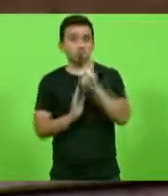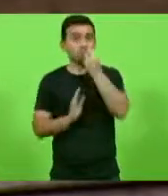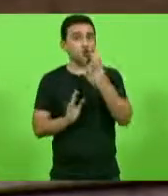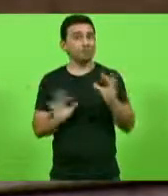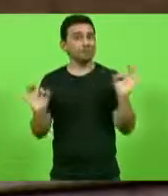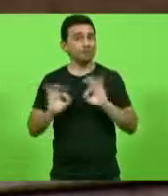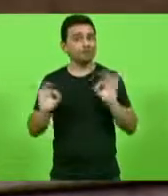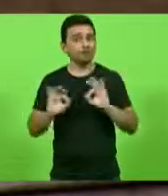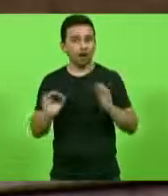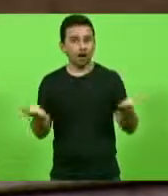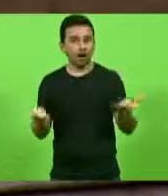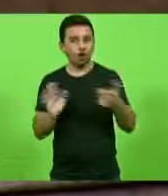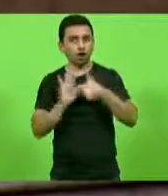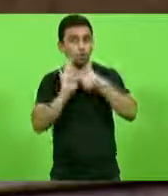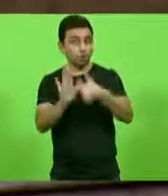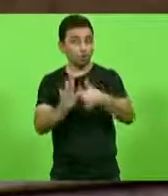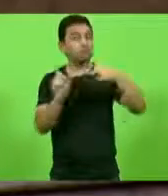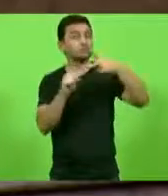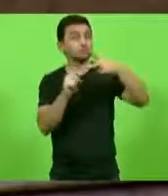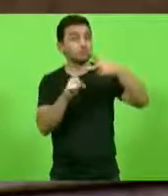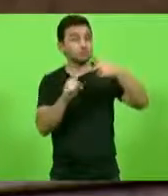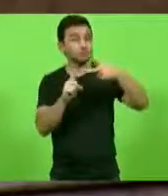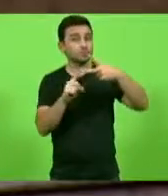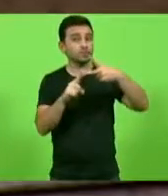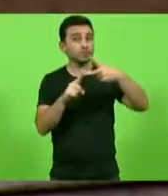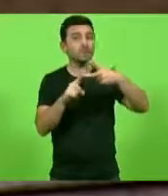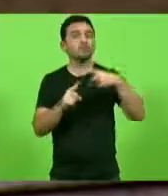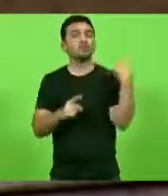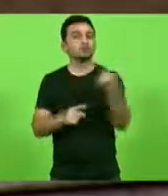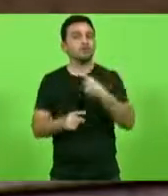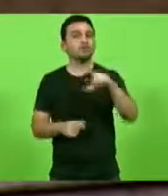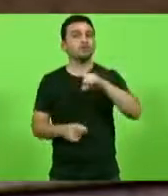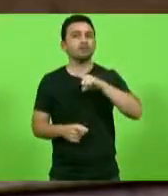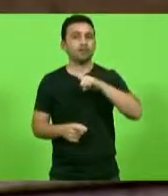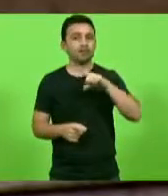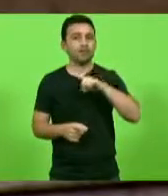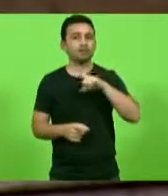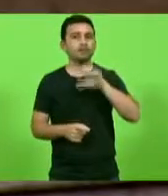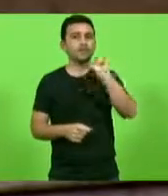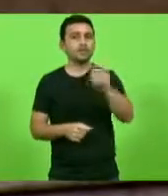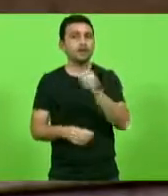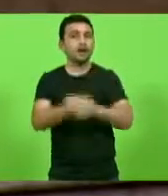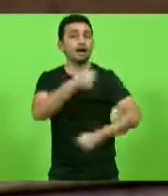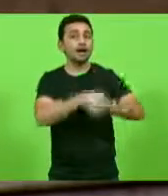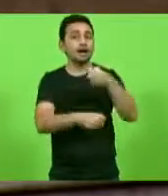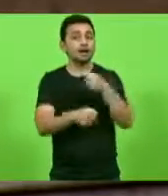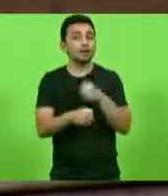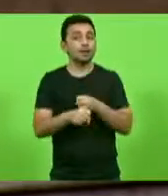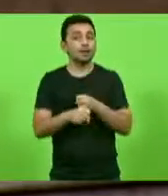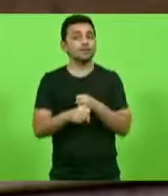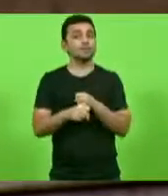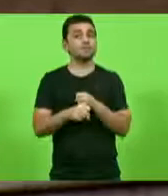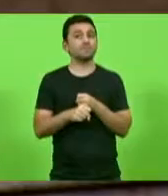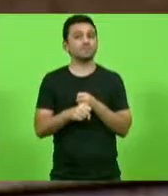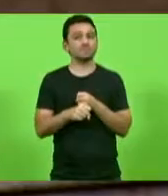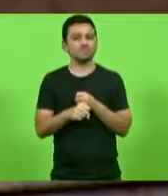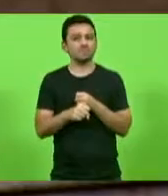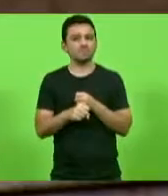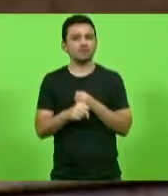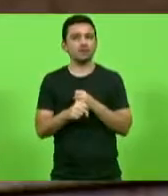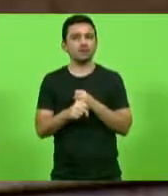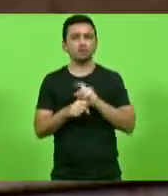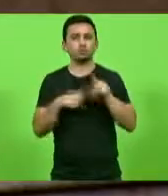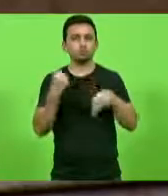eu vou trazer aqui um segundo aspecto. Nós tivemos, sim, ano passado, um superávit financeiro